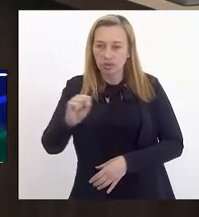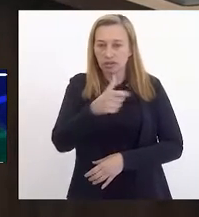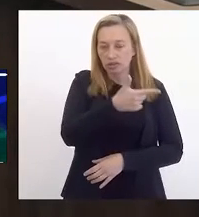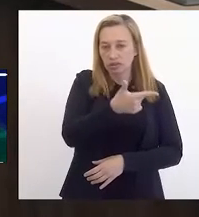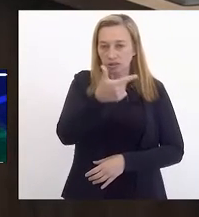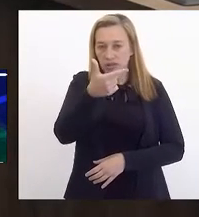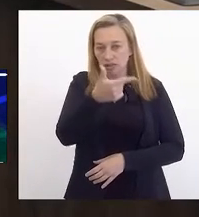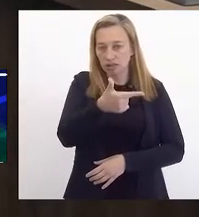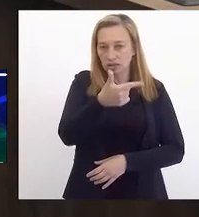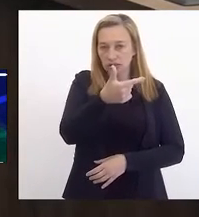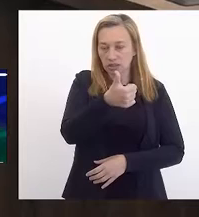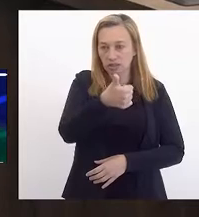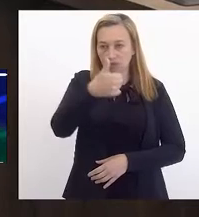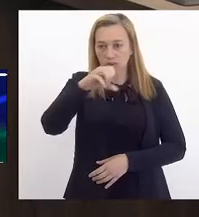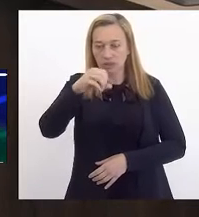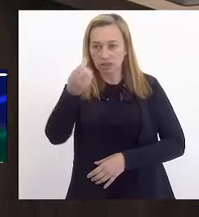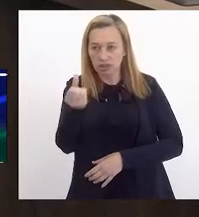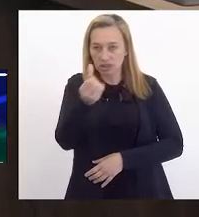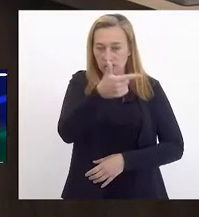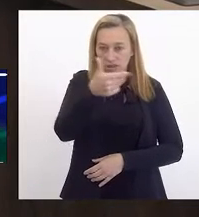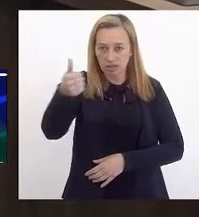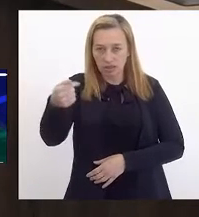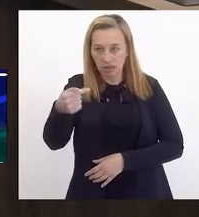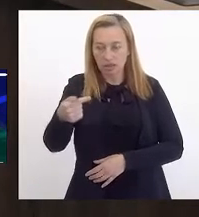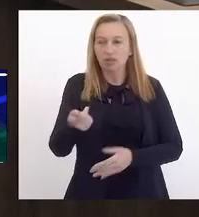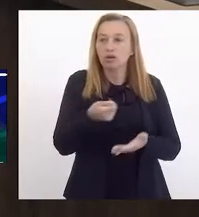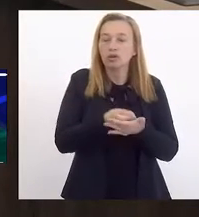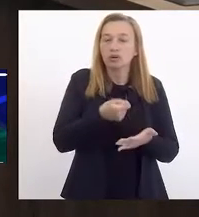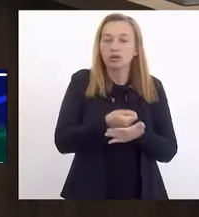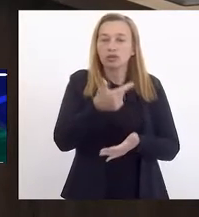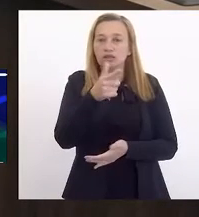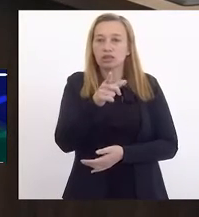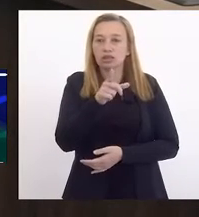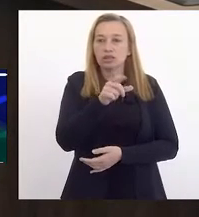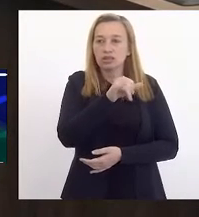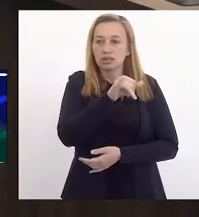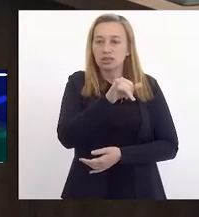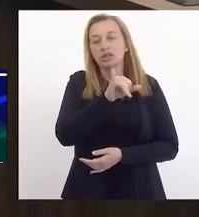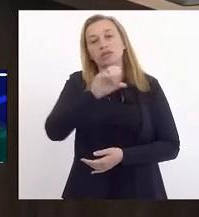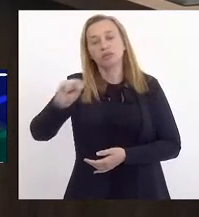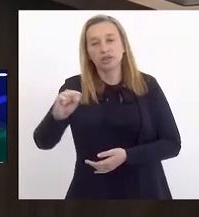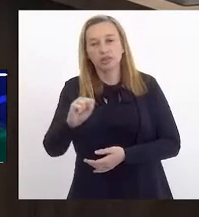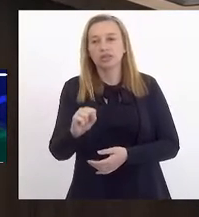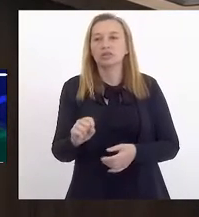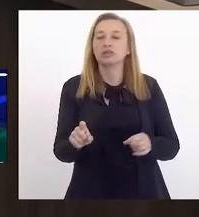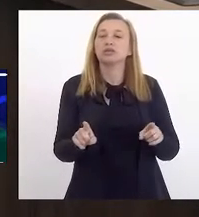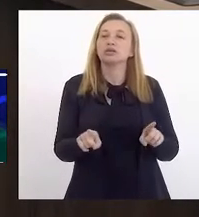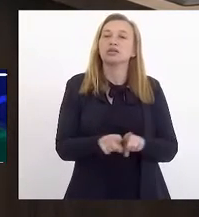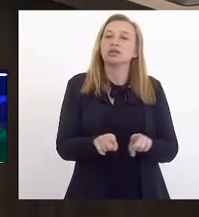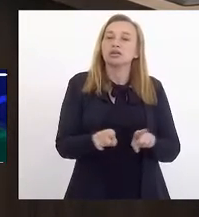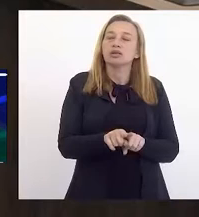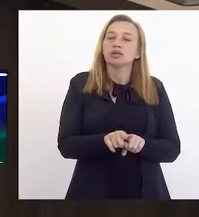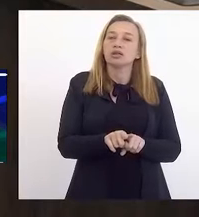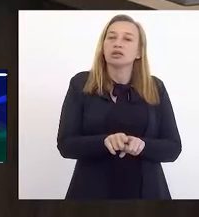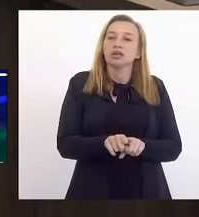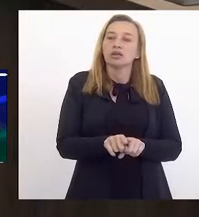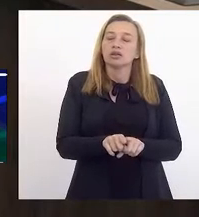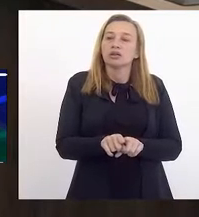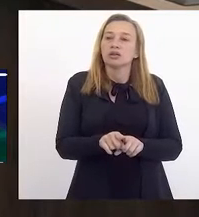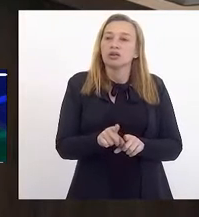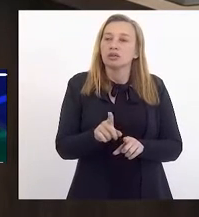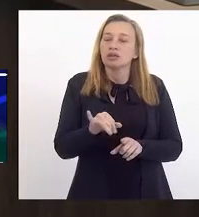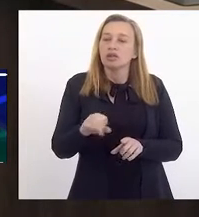17, que disciplina os procedimentos de cobrança de ICMS incidente nas operações com bens